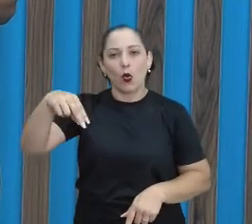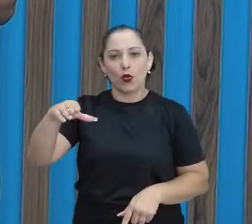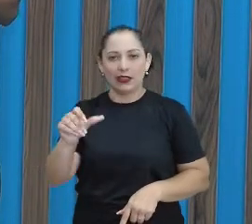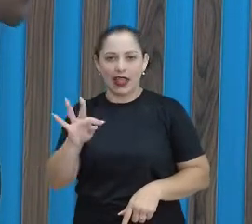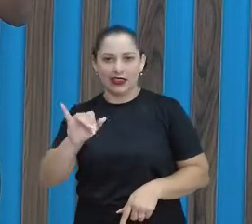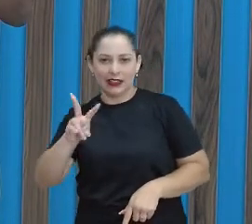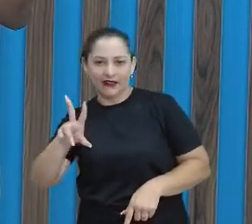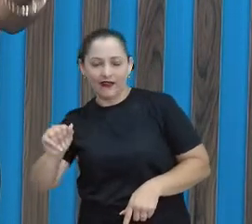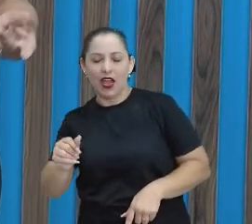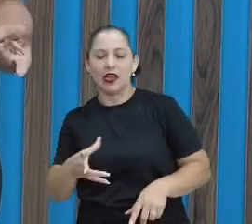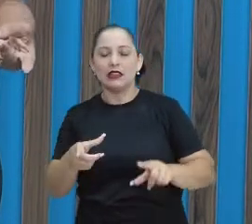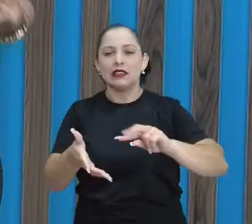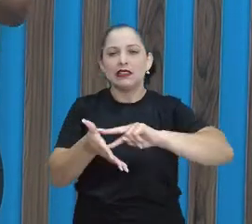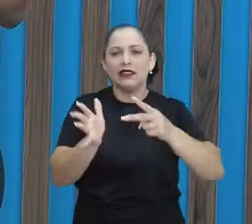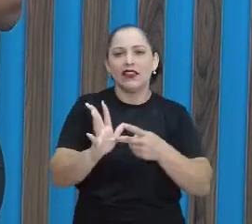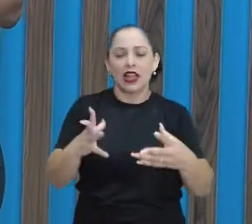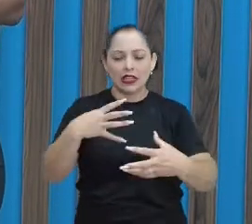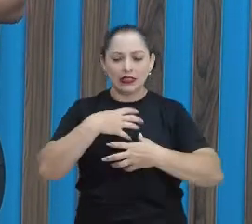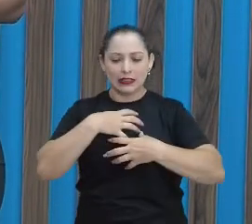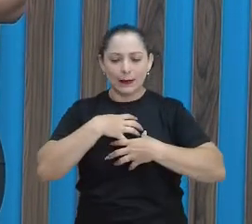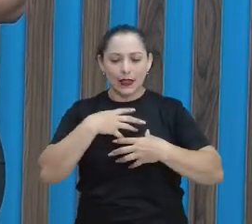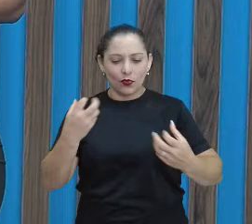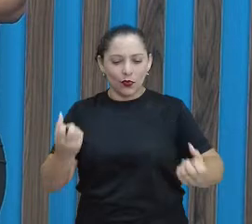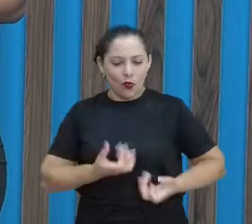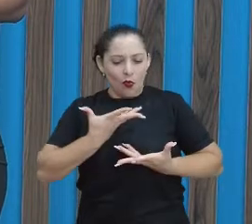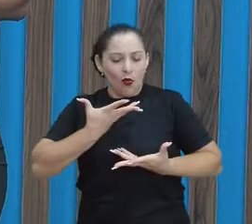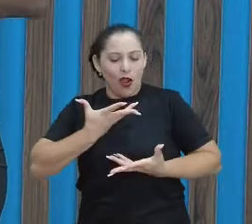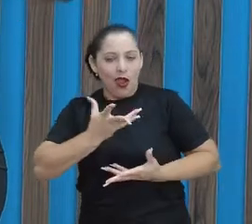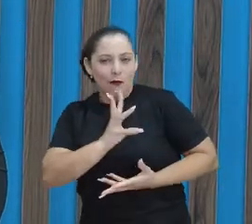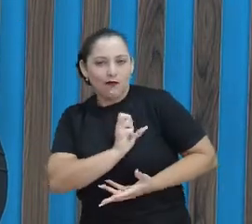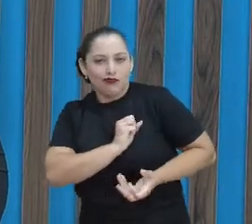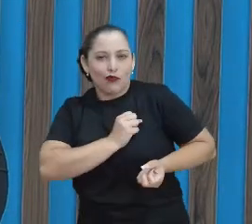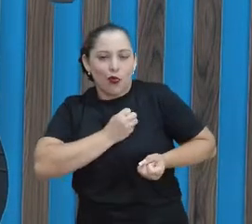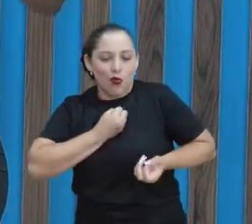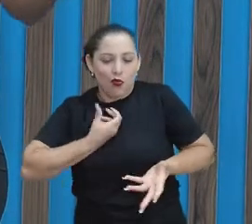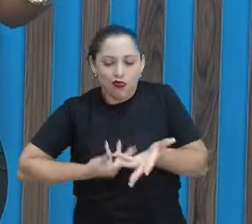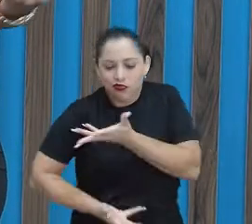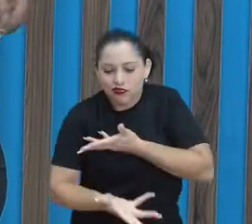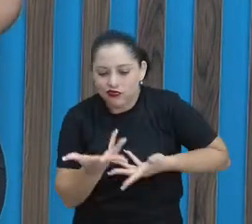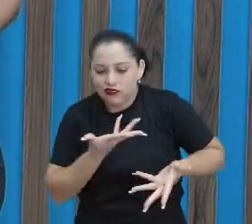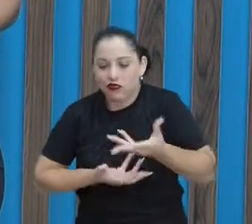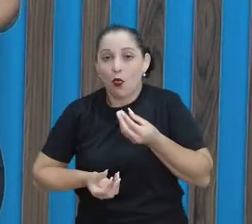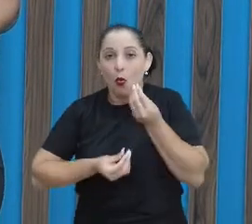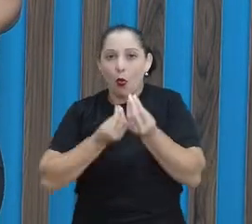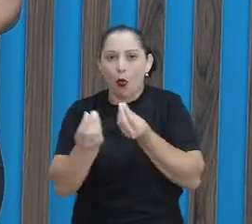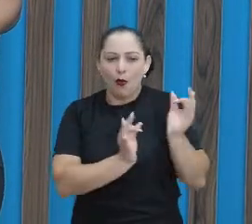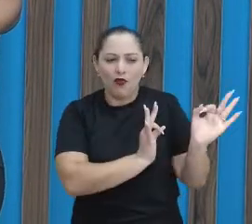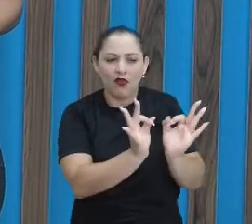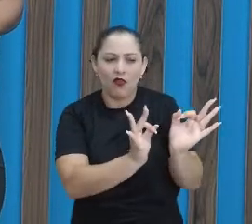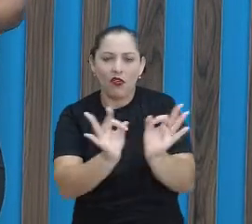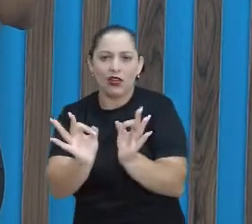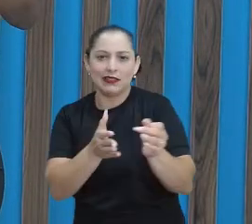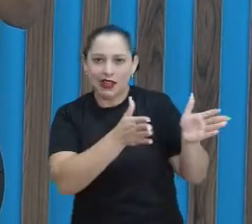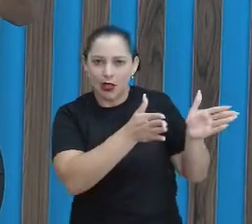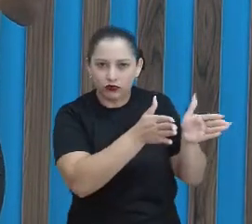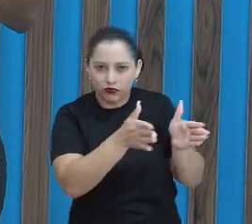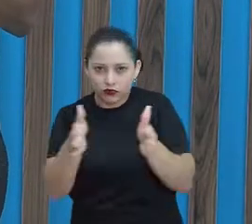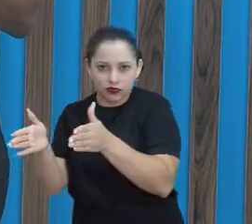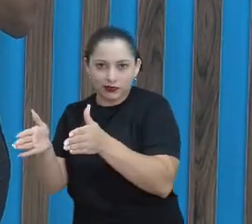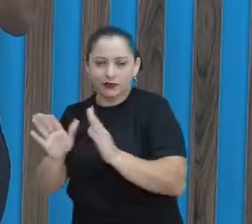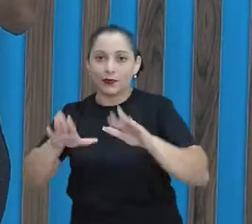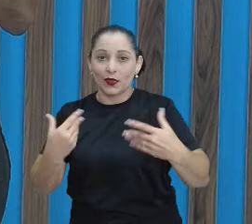refere a afeto, emoção, e função executiva, como eu me organizo para fazer tudo isso. Então, quando a